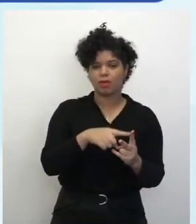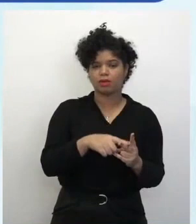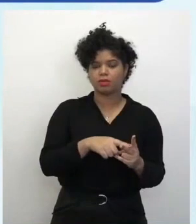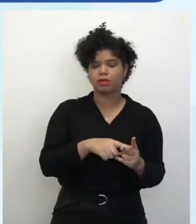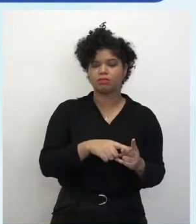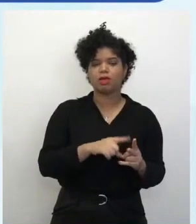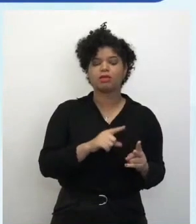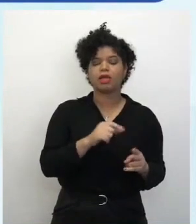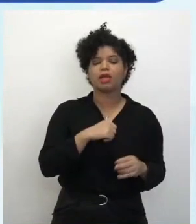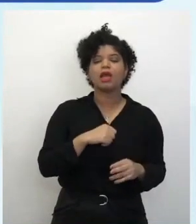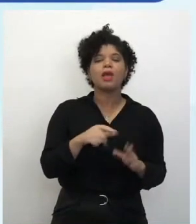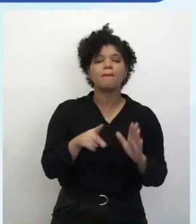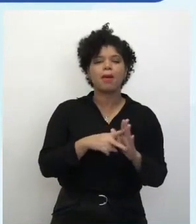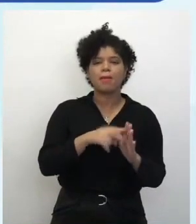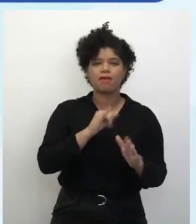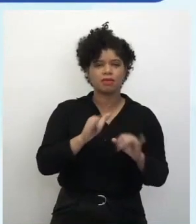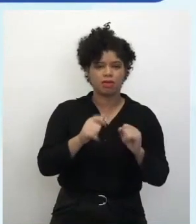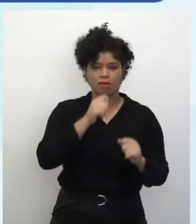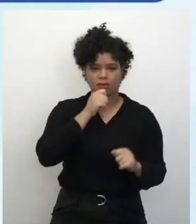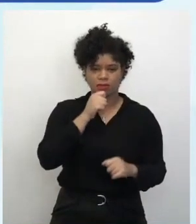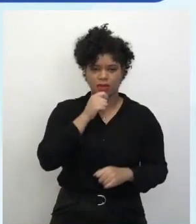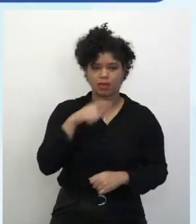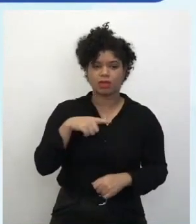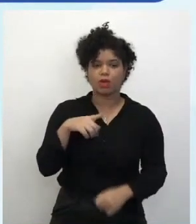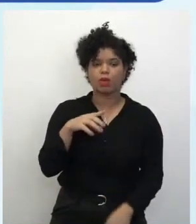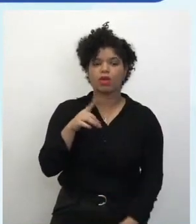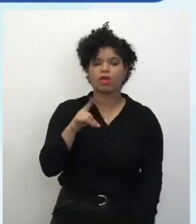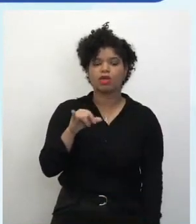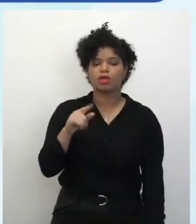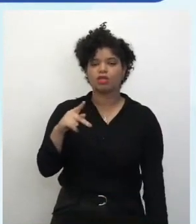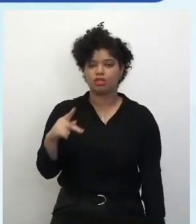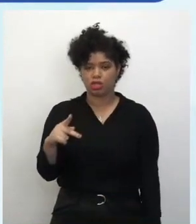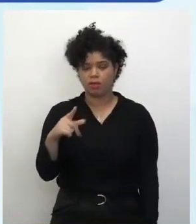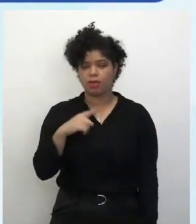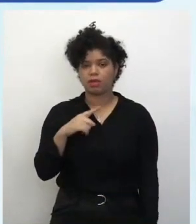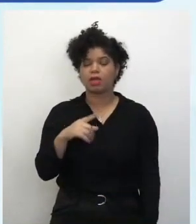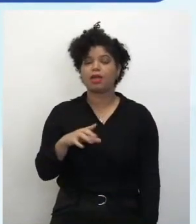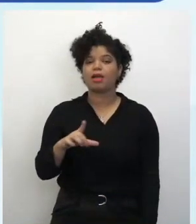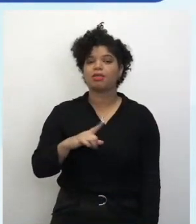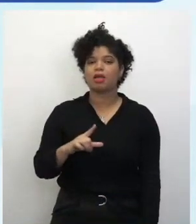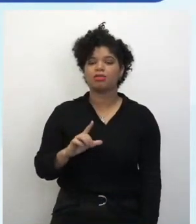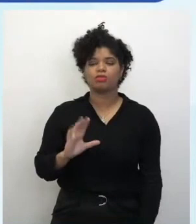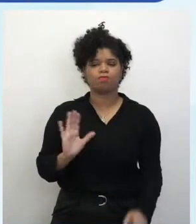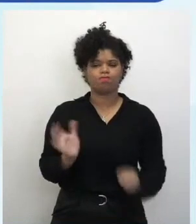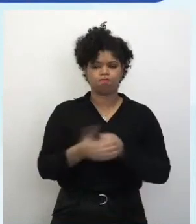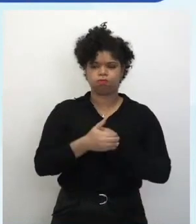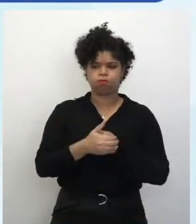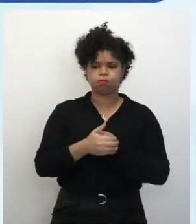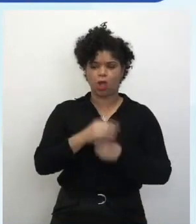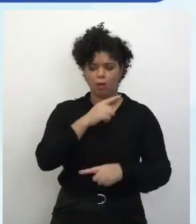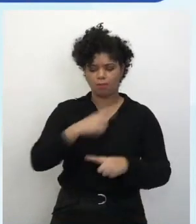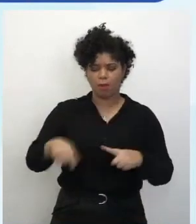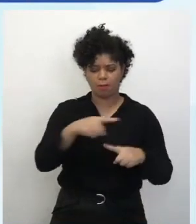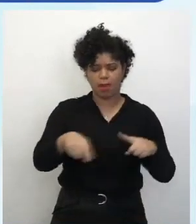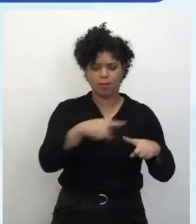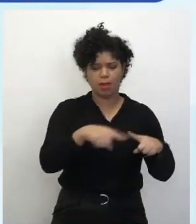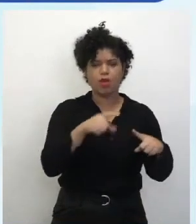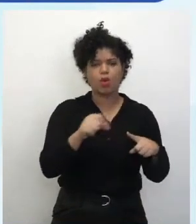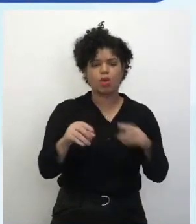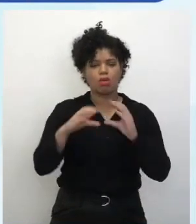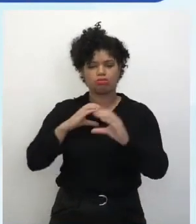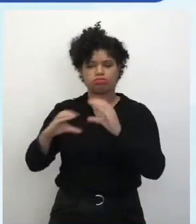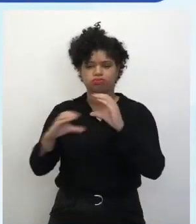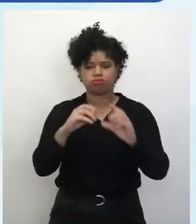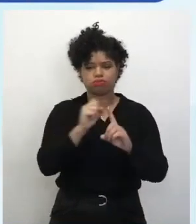o 1º DIP departamento de imprensa e Propaganda que estabelecem uma censura prévia pin toda comunicação